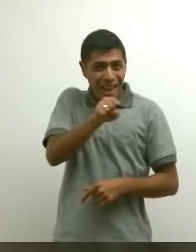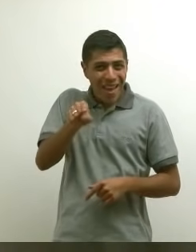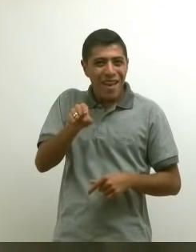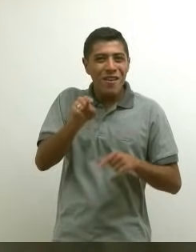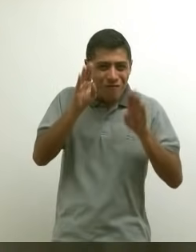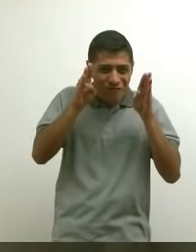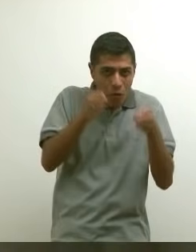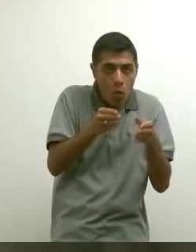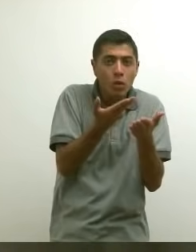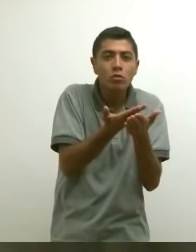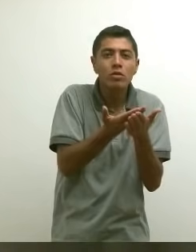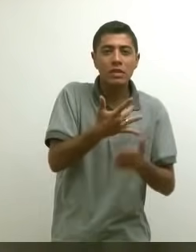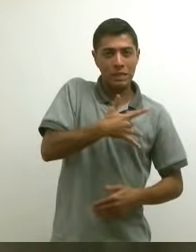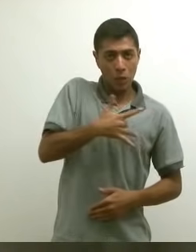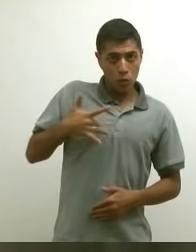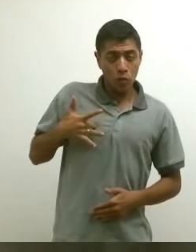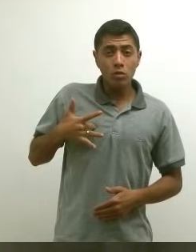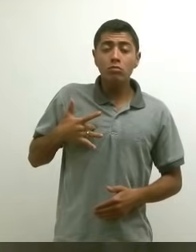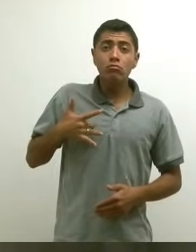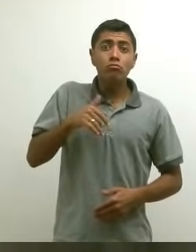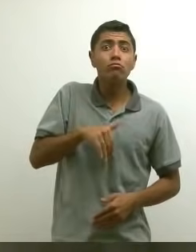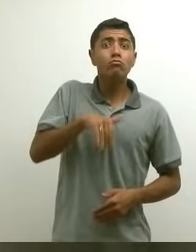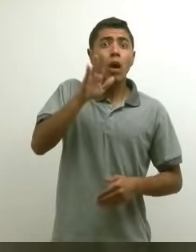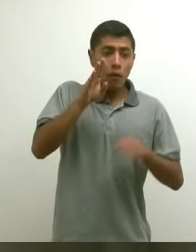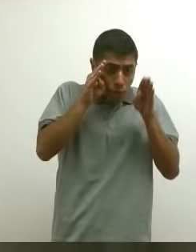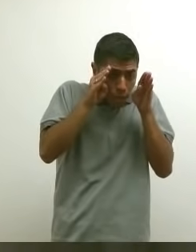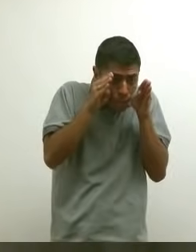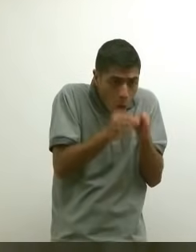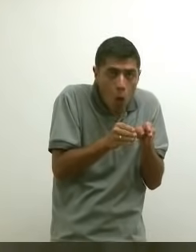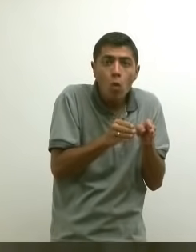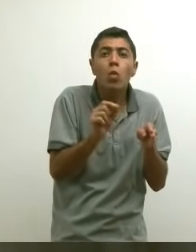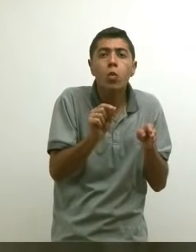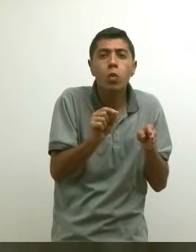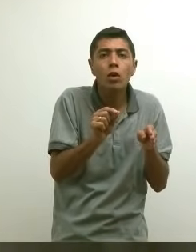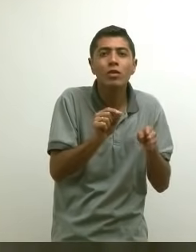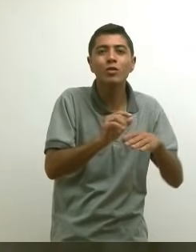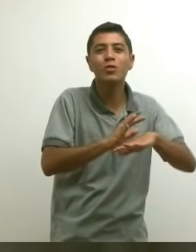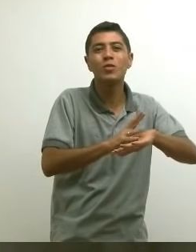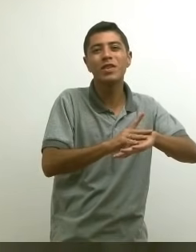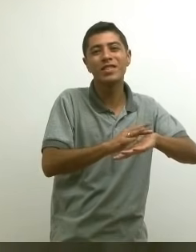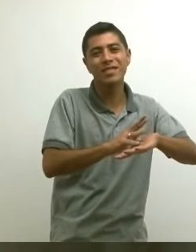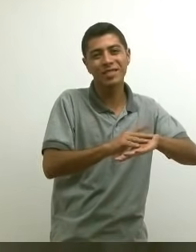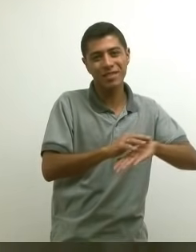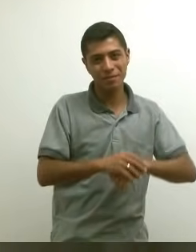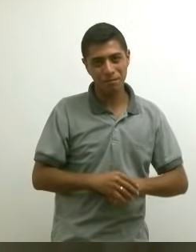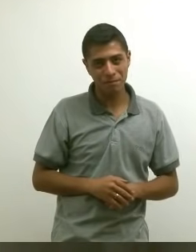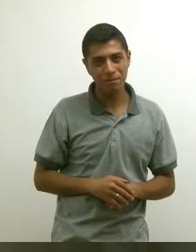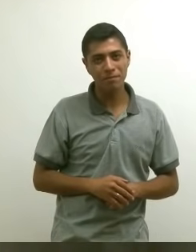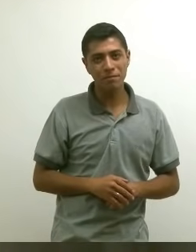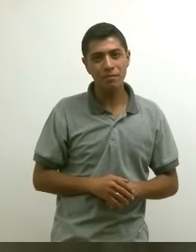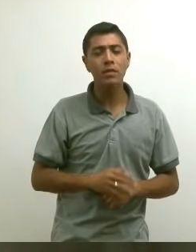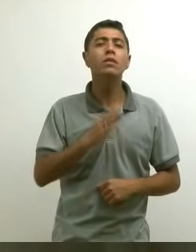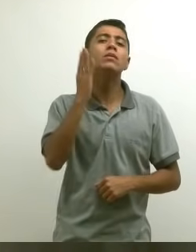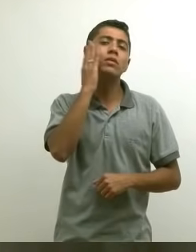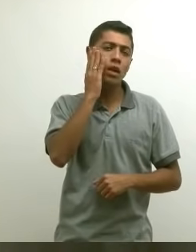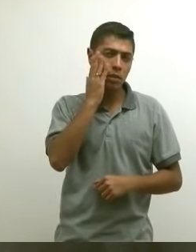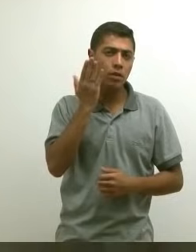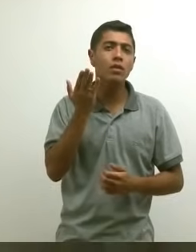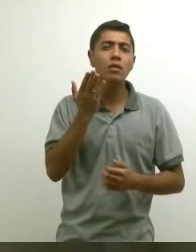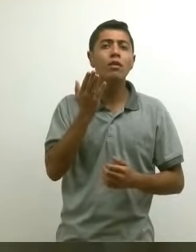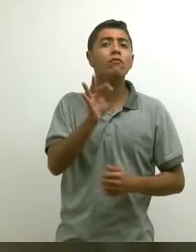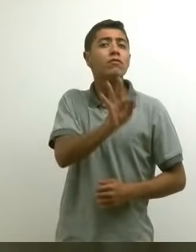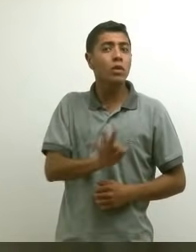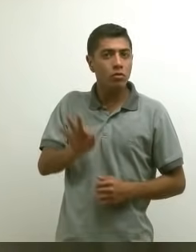então quando a gente pensa em criança em pediatria dispensa doenças toda a faculdade de medicina voltada para doenças e